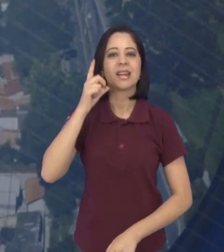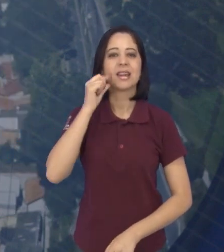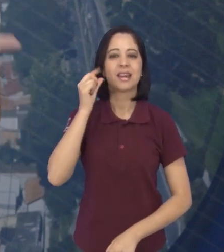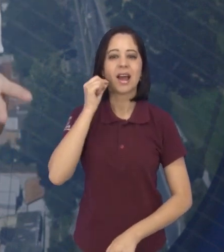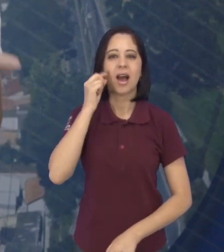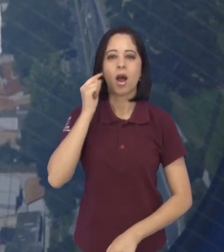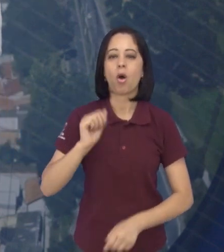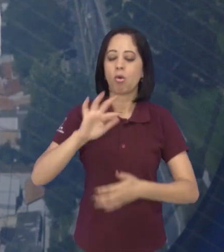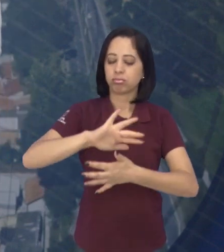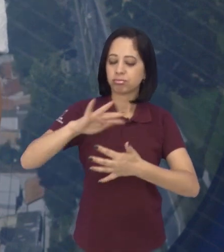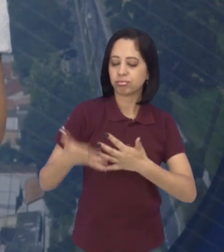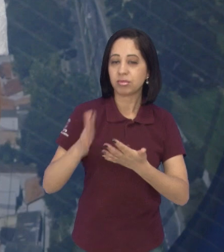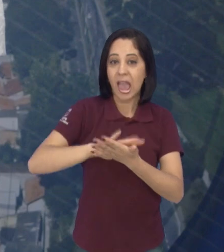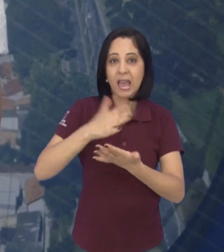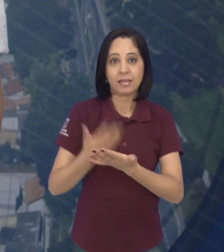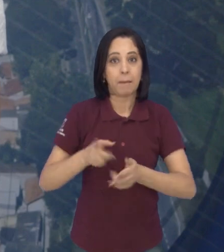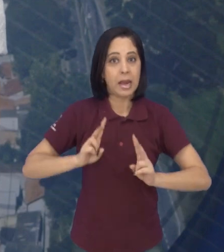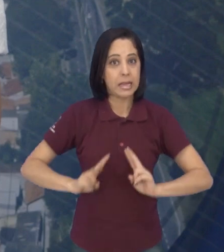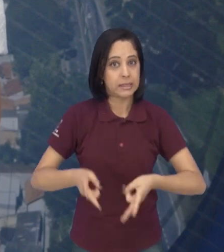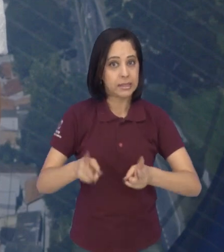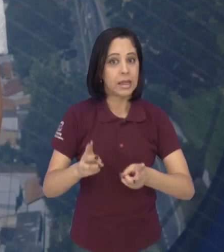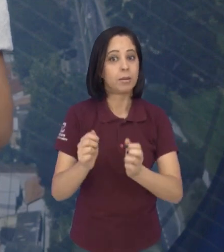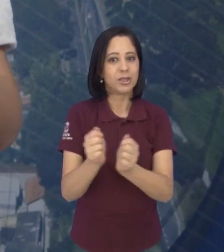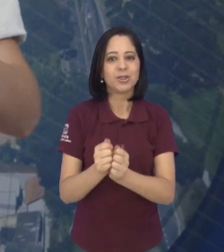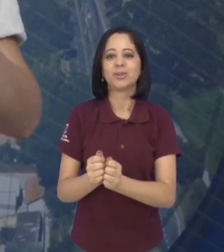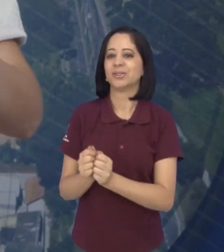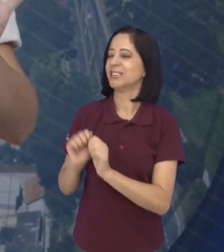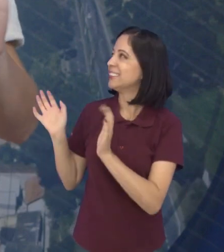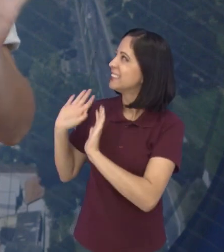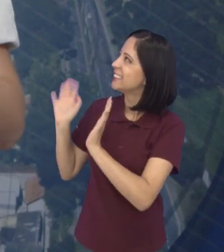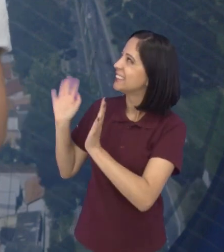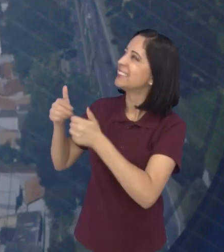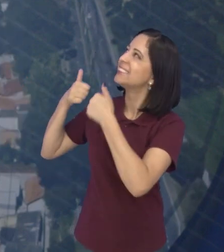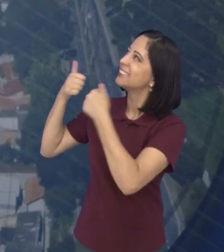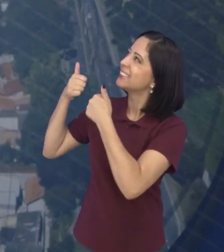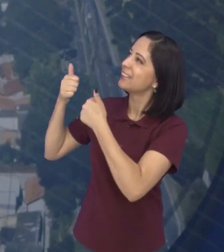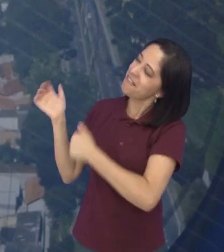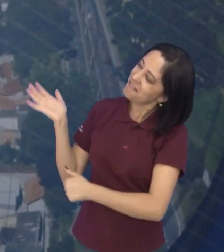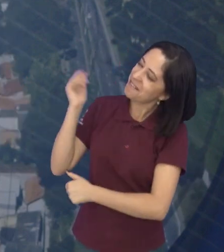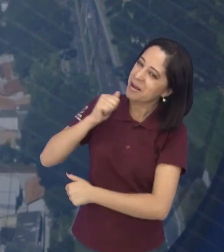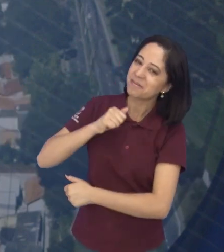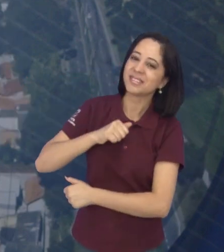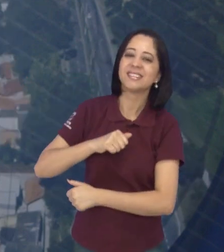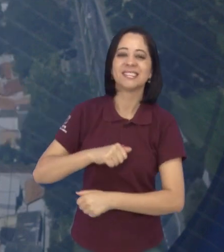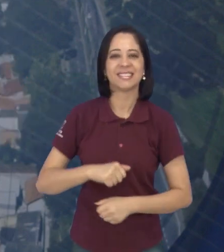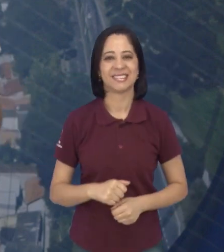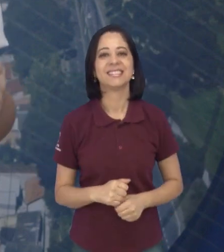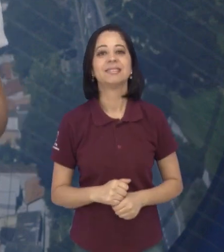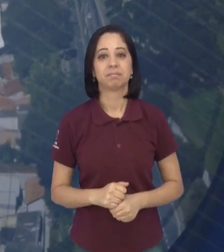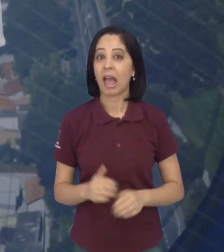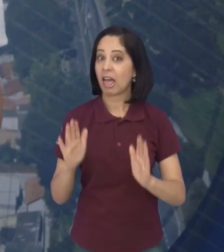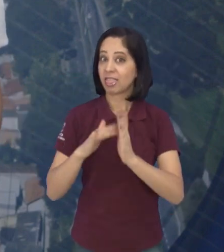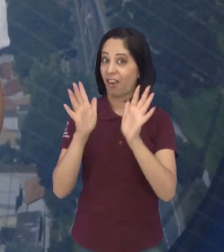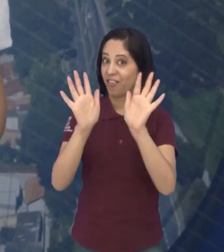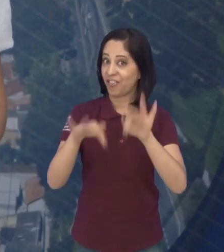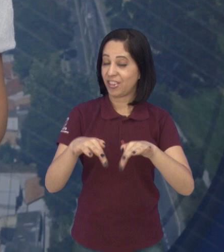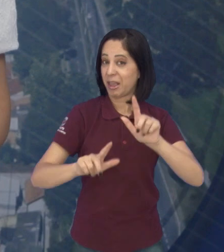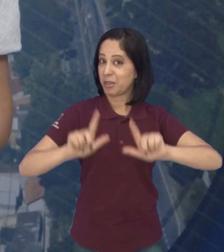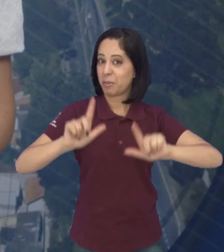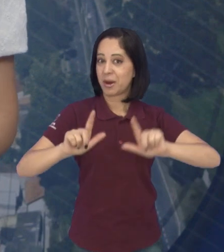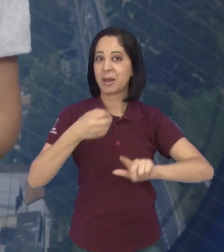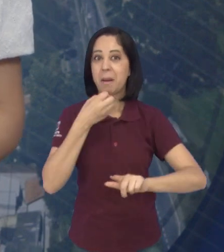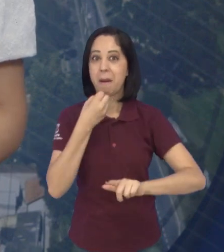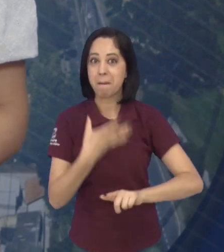que semanalmente está aqui com a gente no Diálogos, né, Ana? Tudo bem? Sigamos juntas, então, até o final do programa.